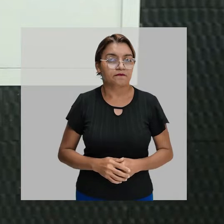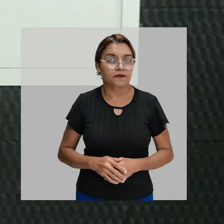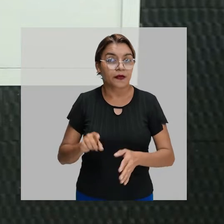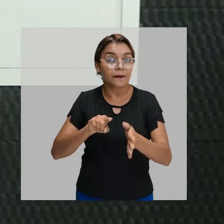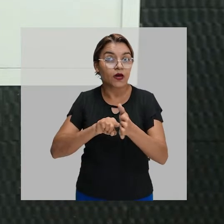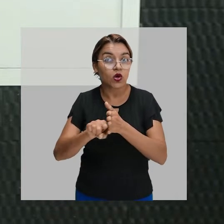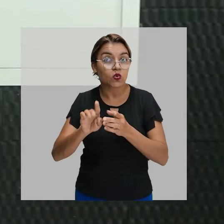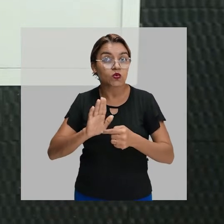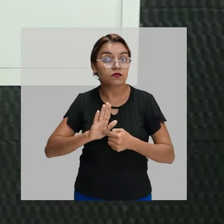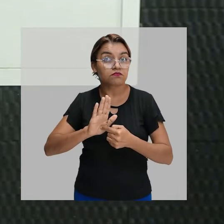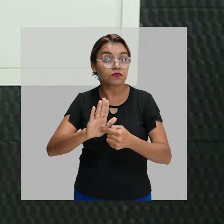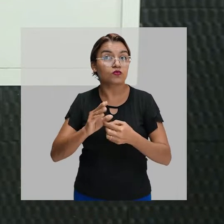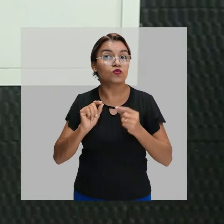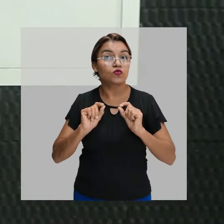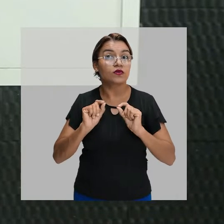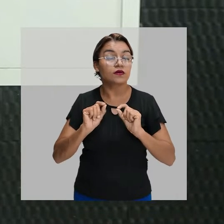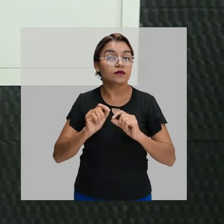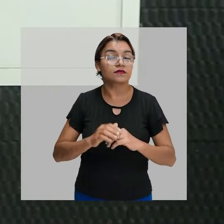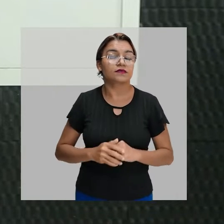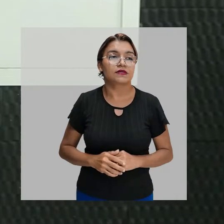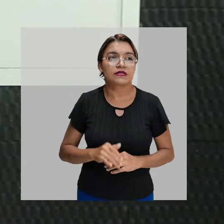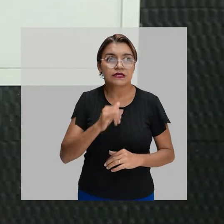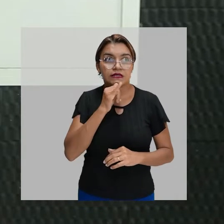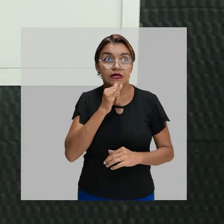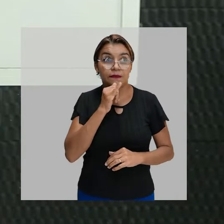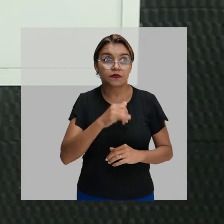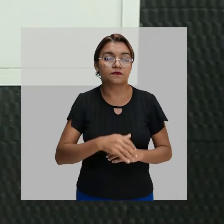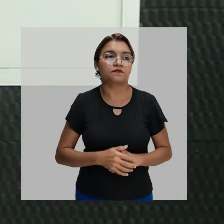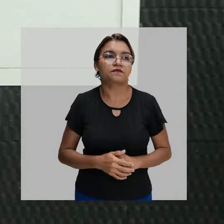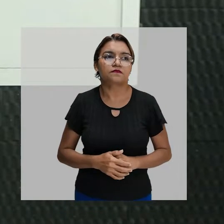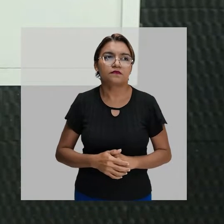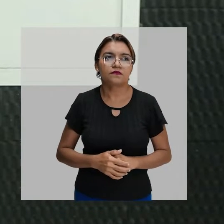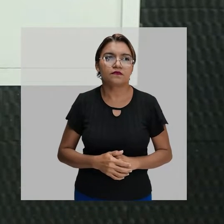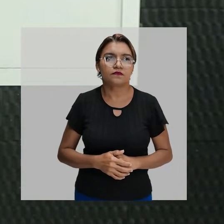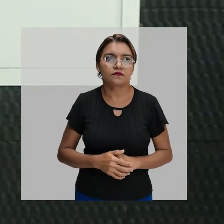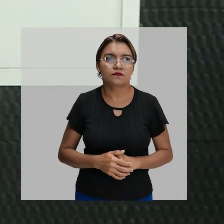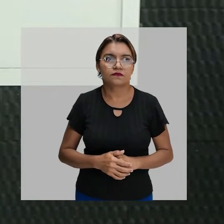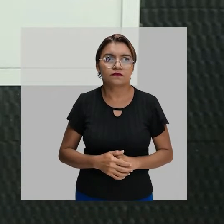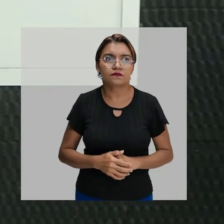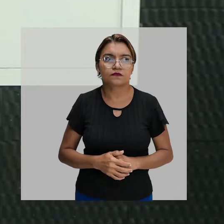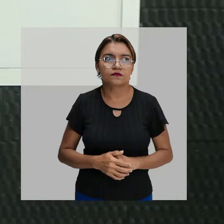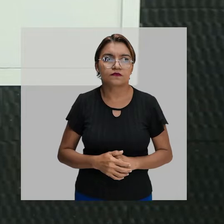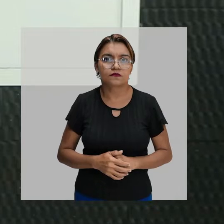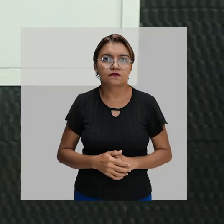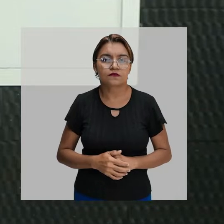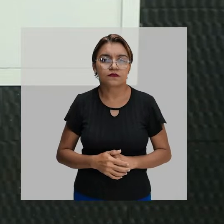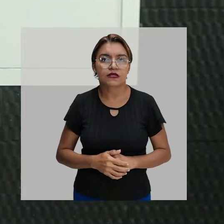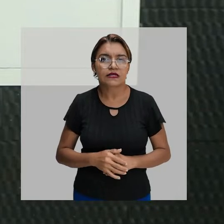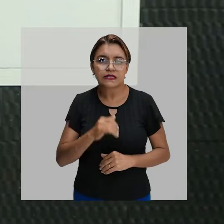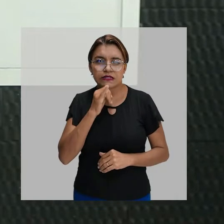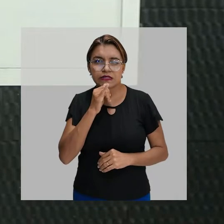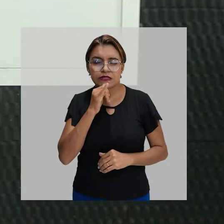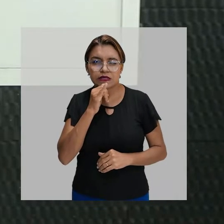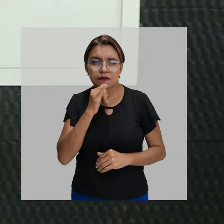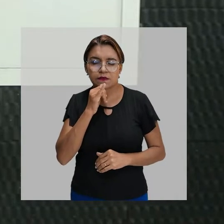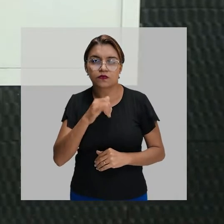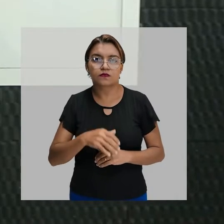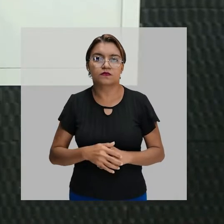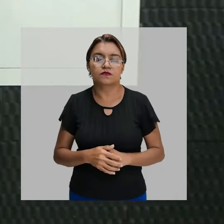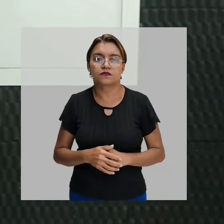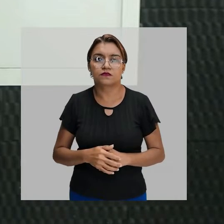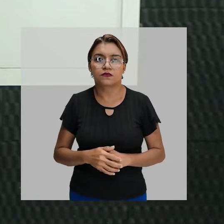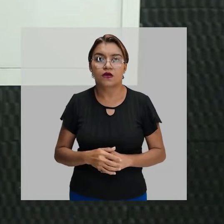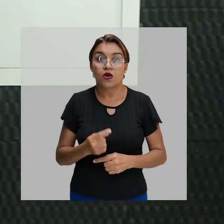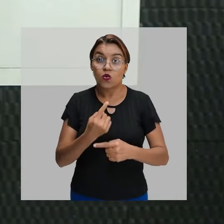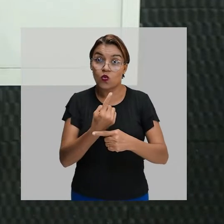que isso tem que fazer não posso colocar ver se eu colocar aqui cinco sobre 25 eu encontro a resposta um